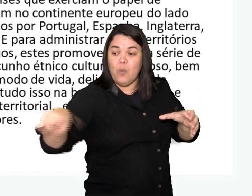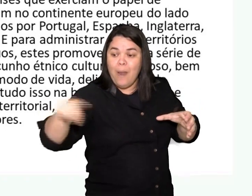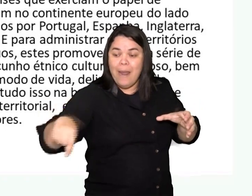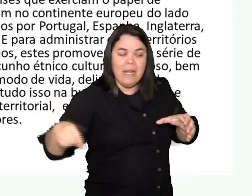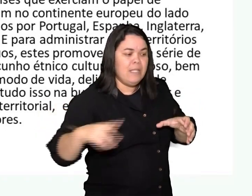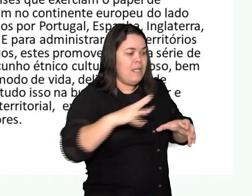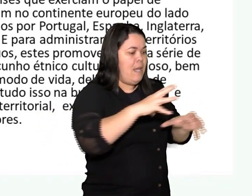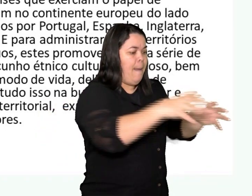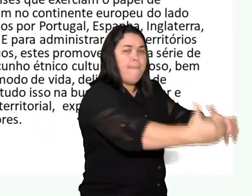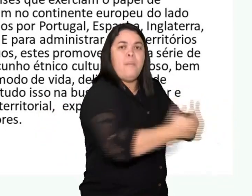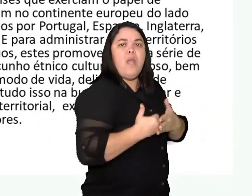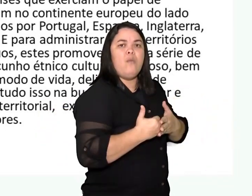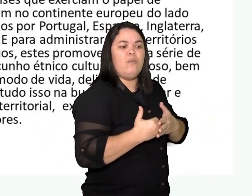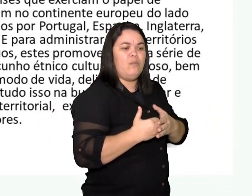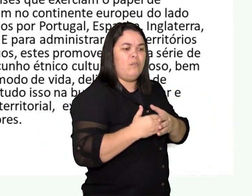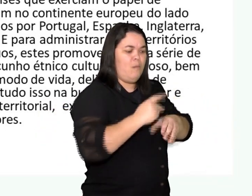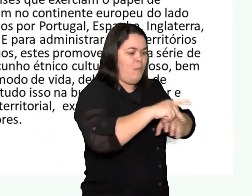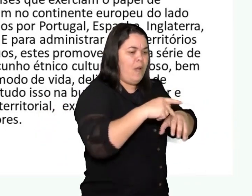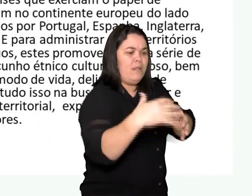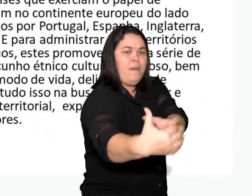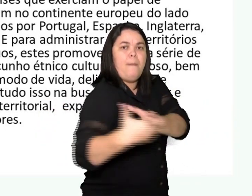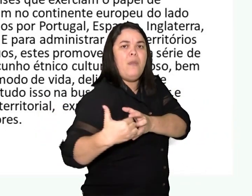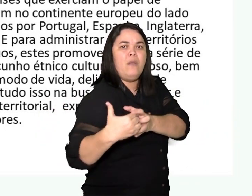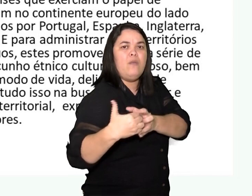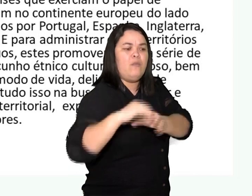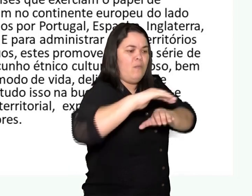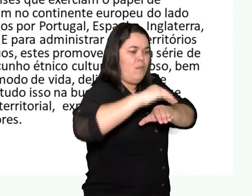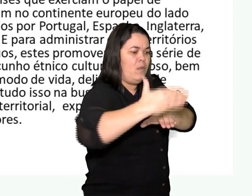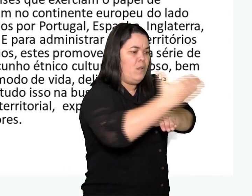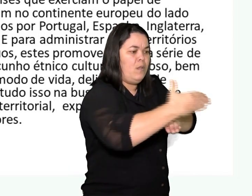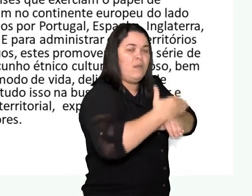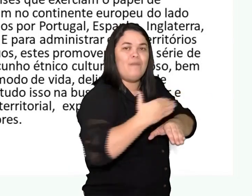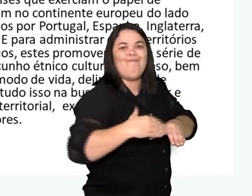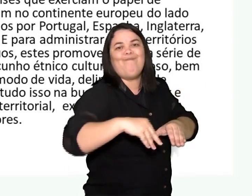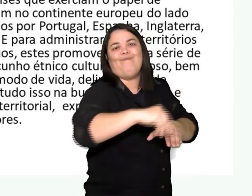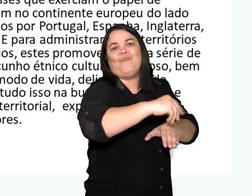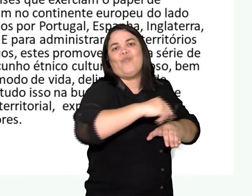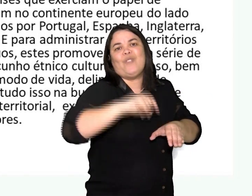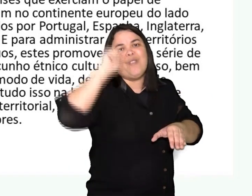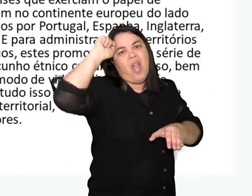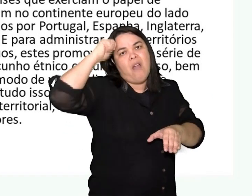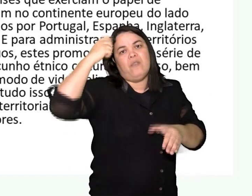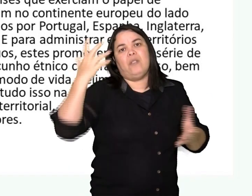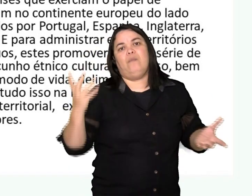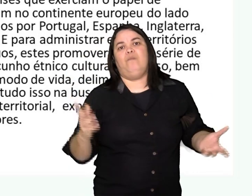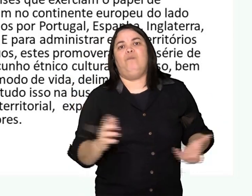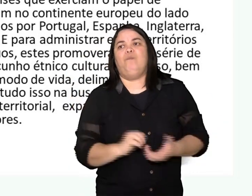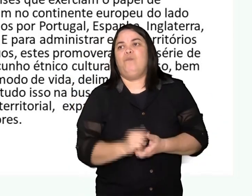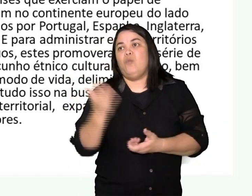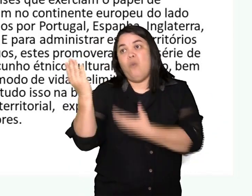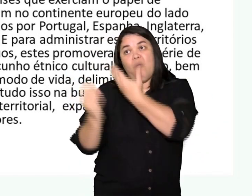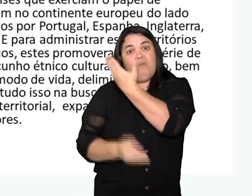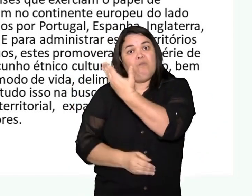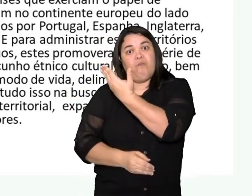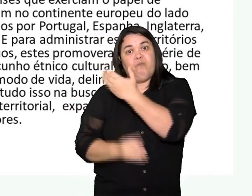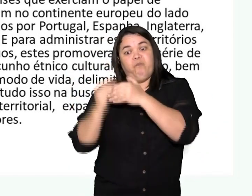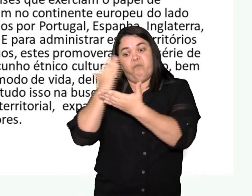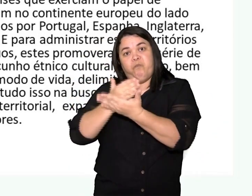para a França, vai para a Líbia, ou aliás, vai para a Itália, né? Enfim, você vai notar que